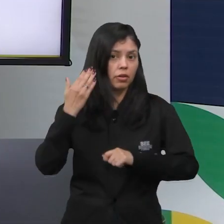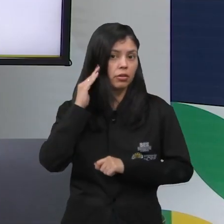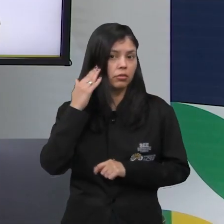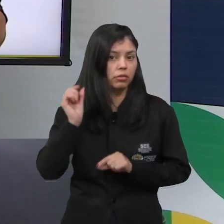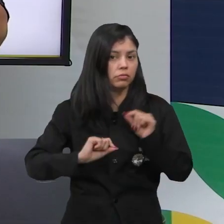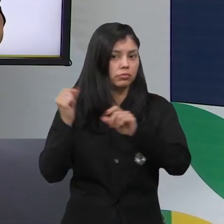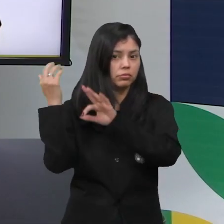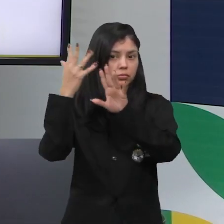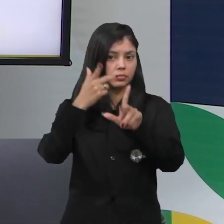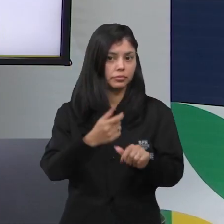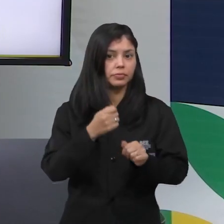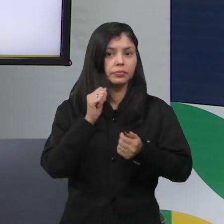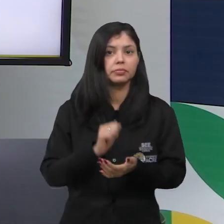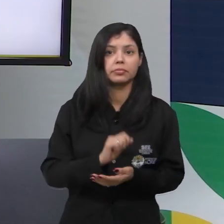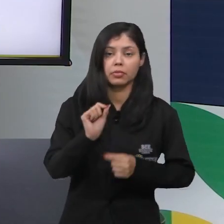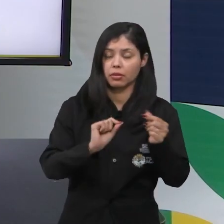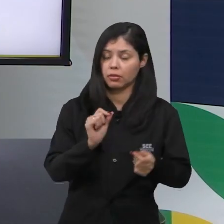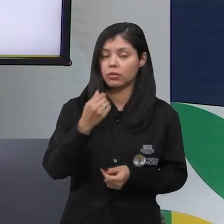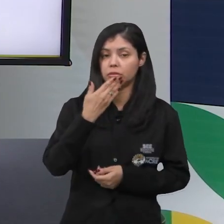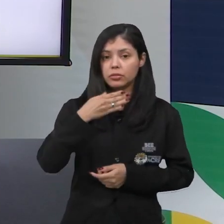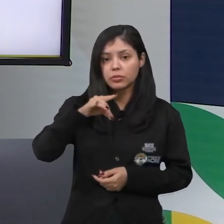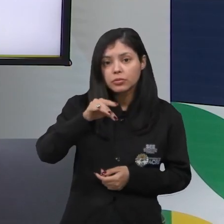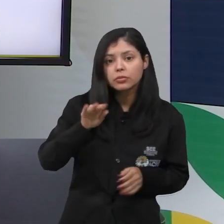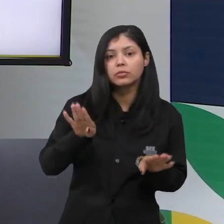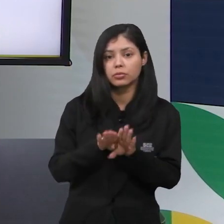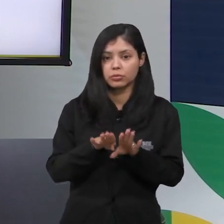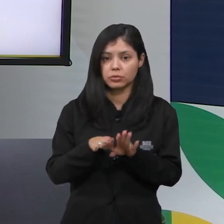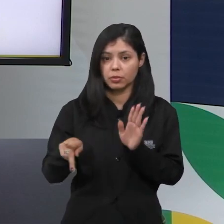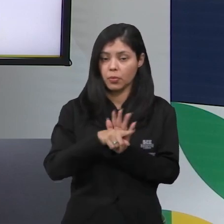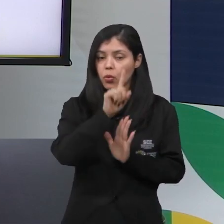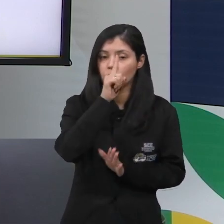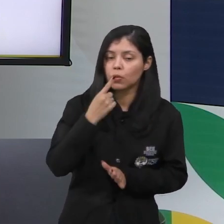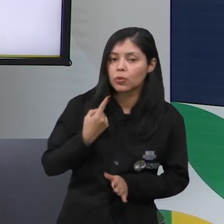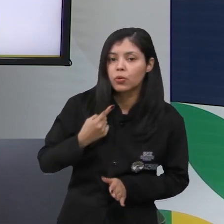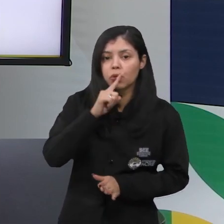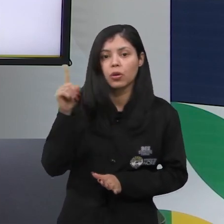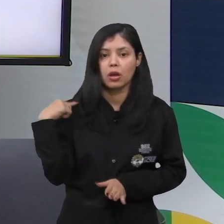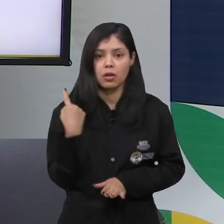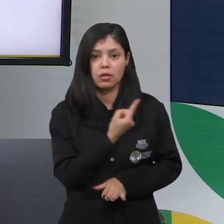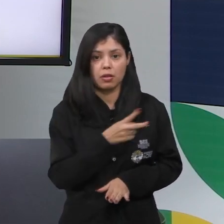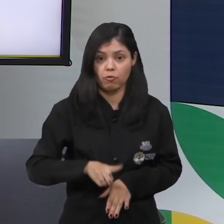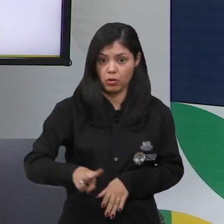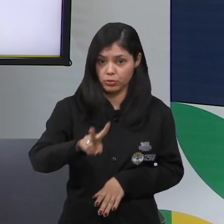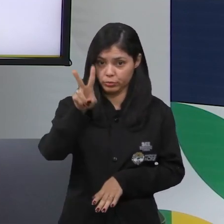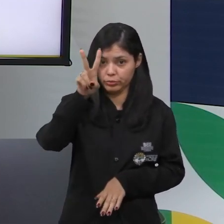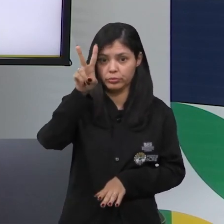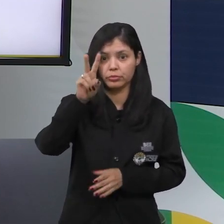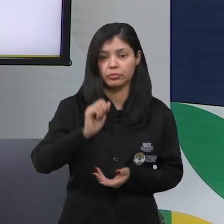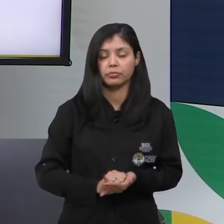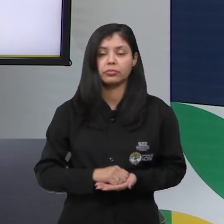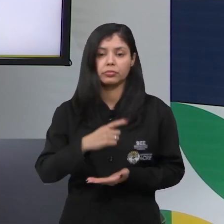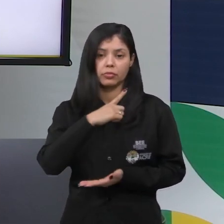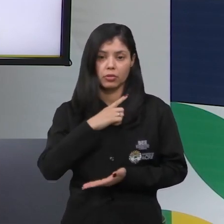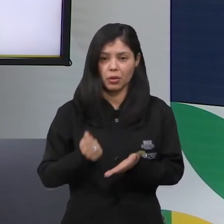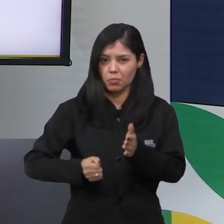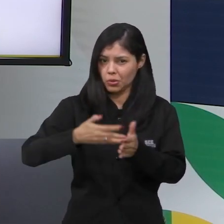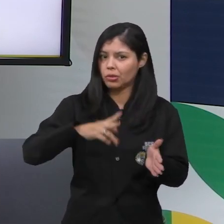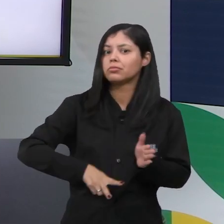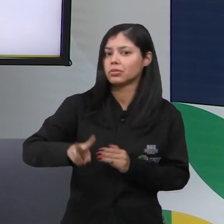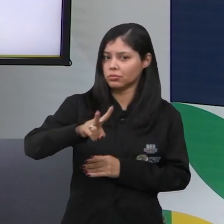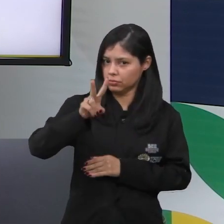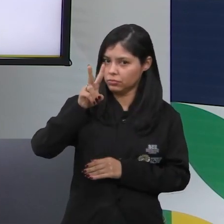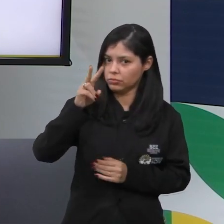e relembrar que o açúcar naquela época, o açúcar da cana-de-açúcar, ele é um açúcar muito valioso. Ele tinha muito